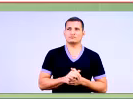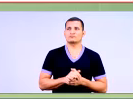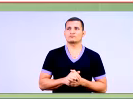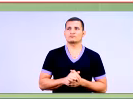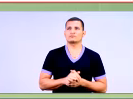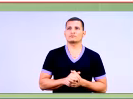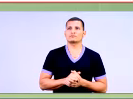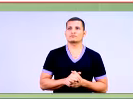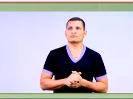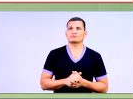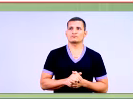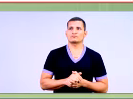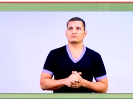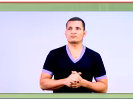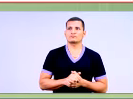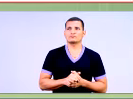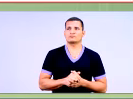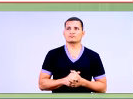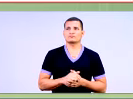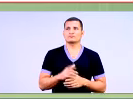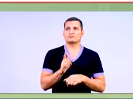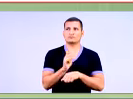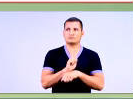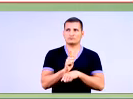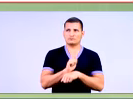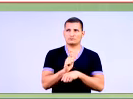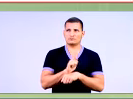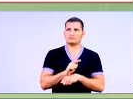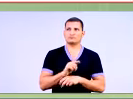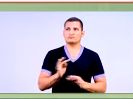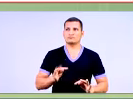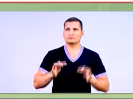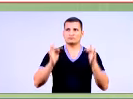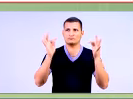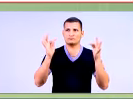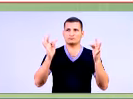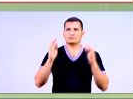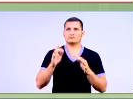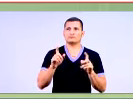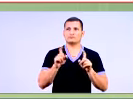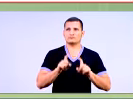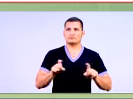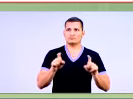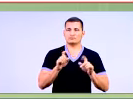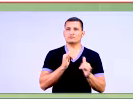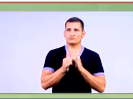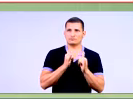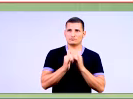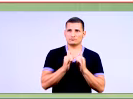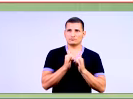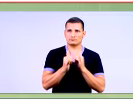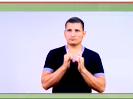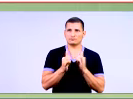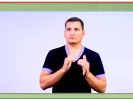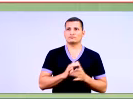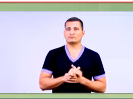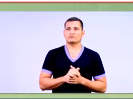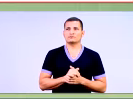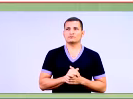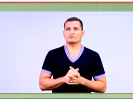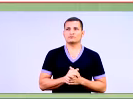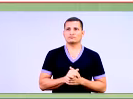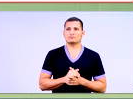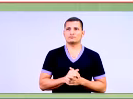Technology Management, gerenciamento da tecnologia de informação. Então, aqui nós temos